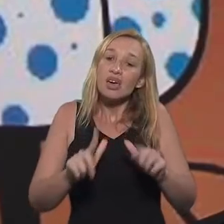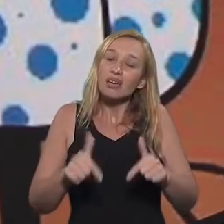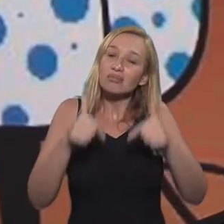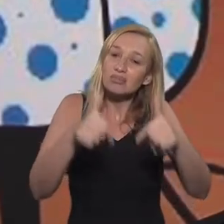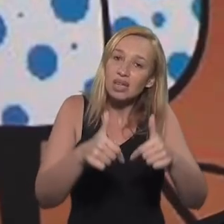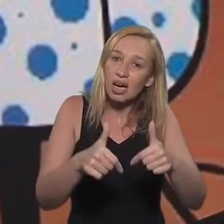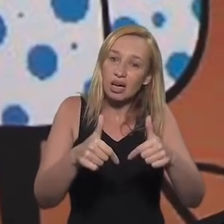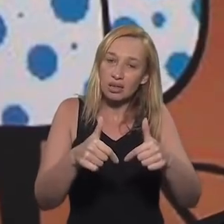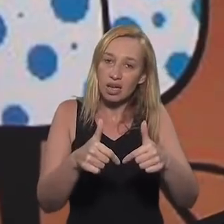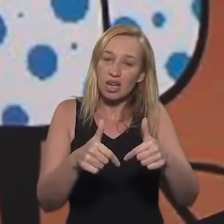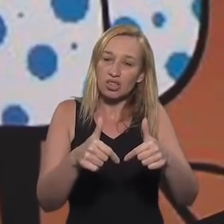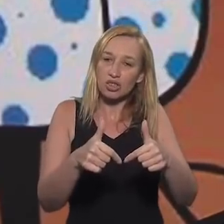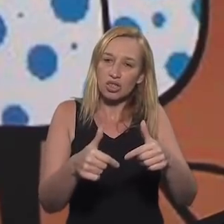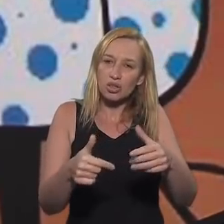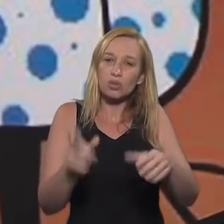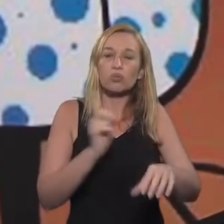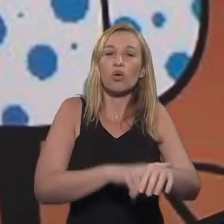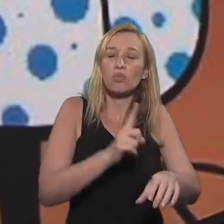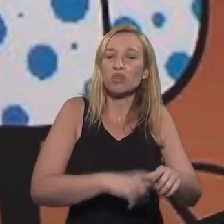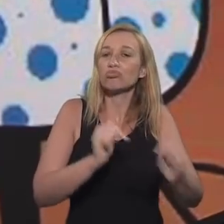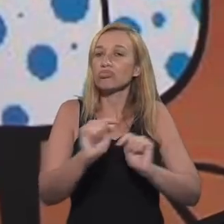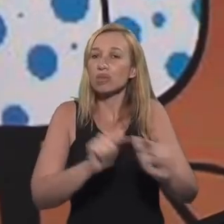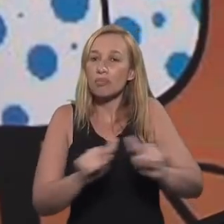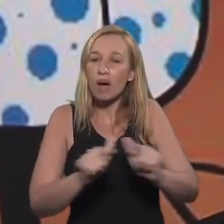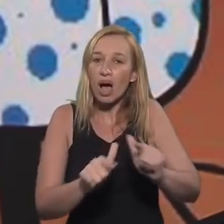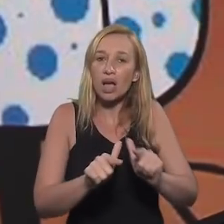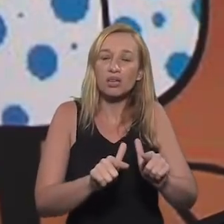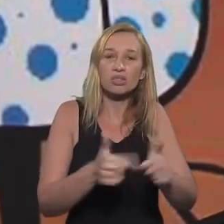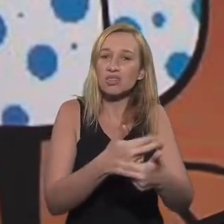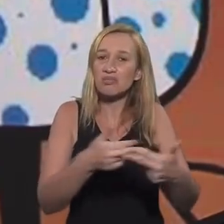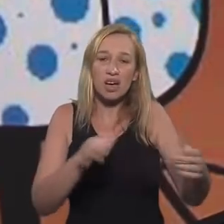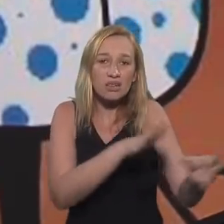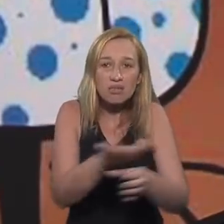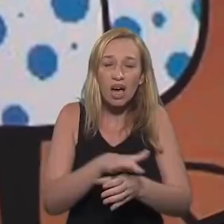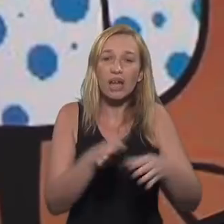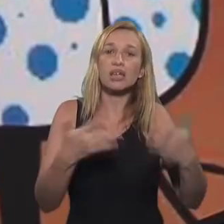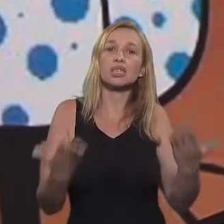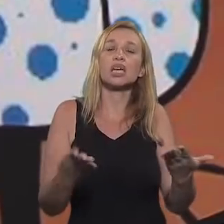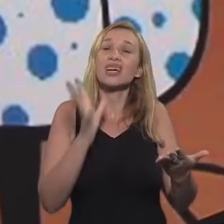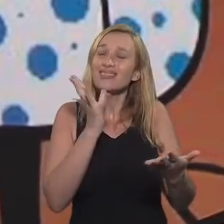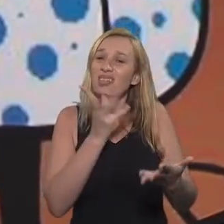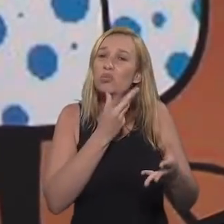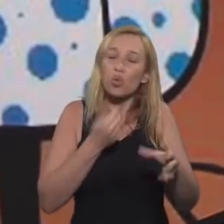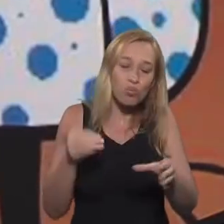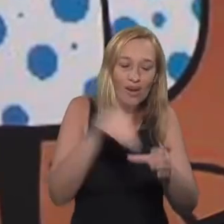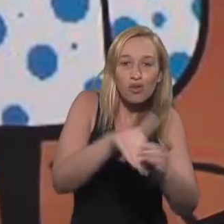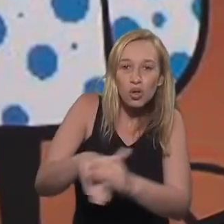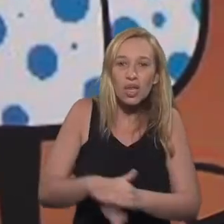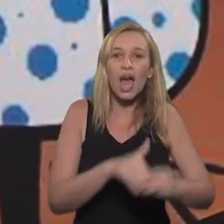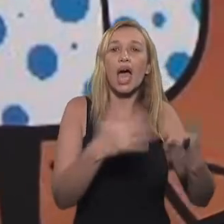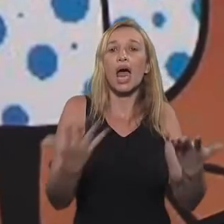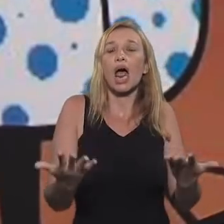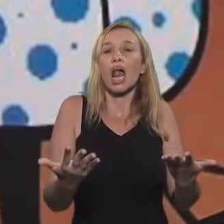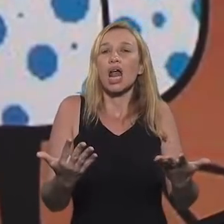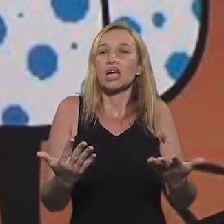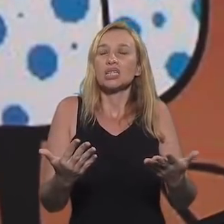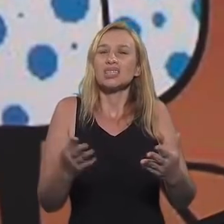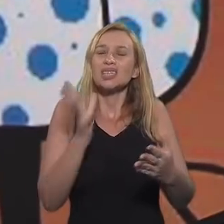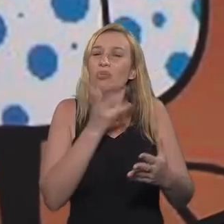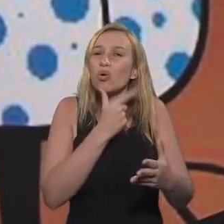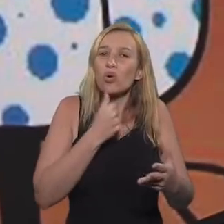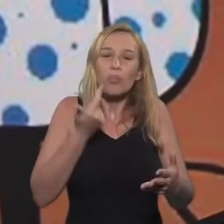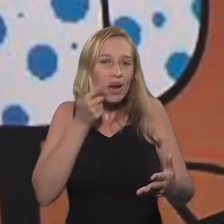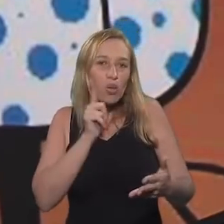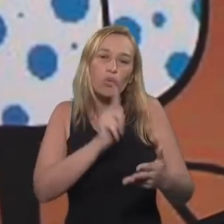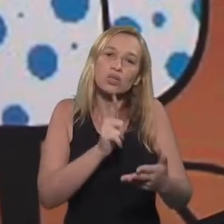ocupar uma parte, né, dos lugares, dos trabalhos, né? Demorou para votar, demorou